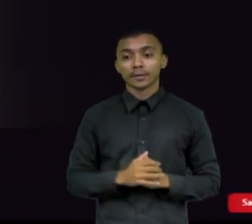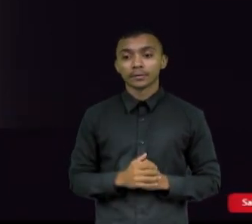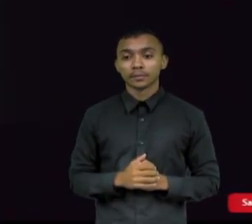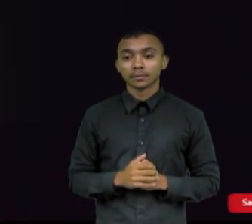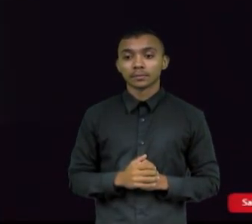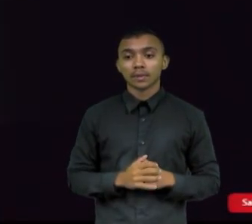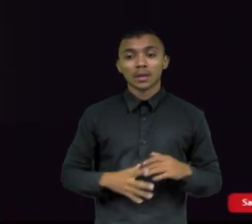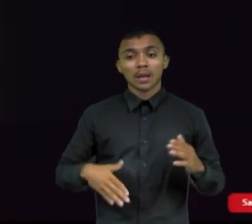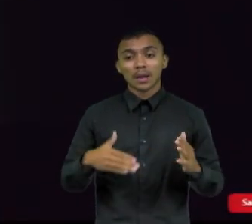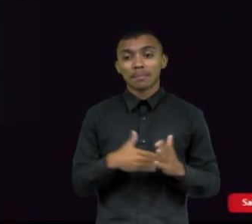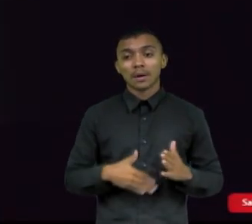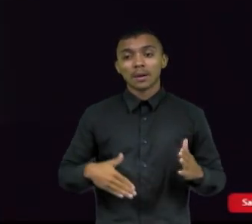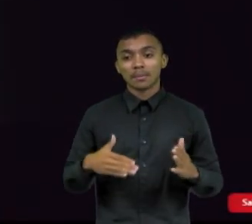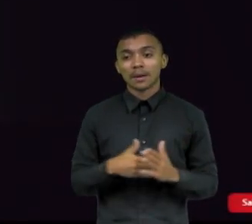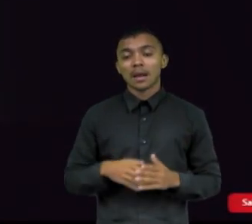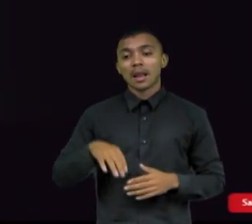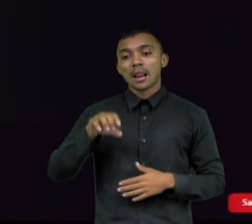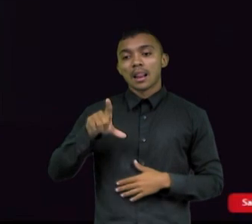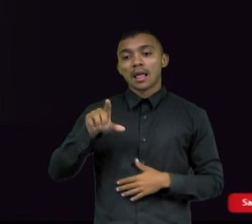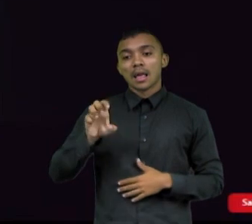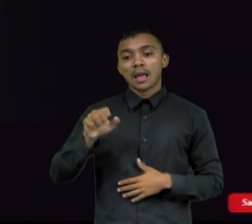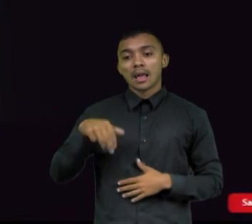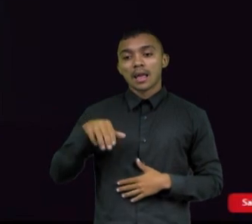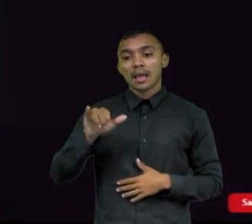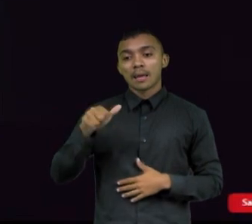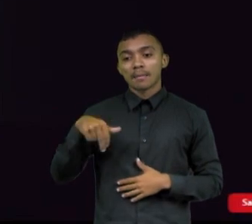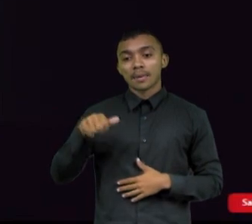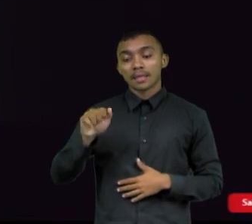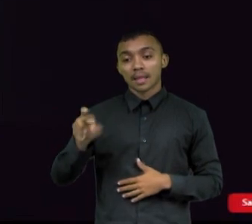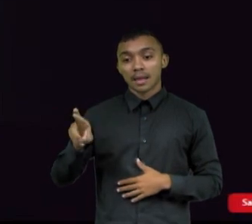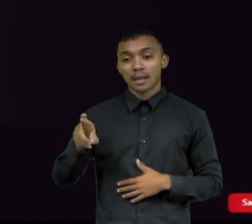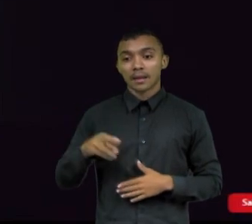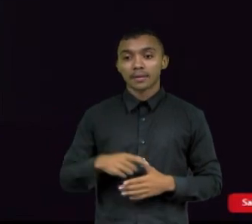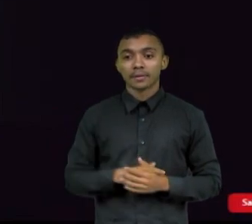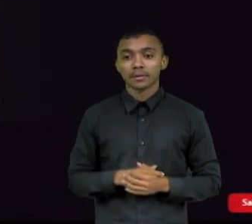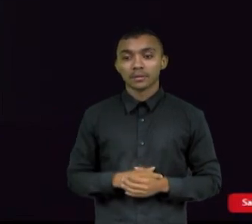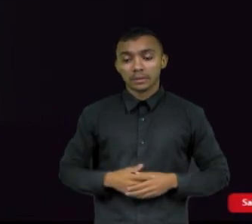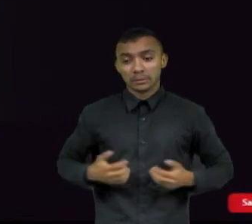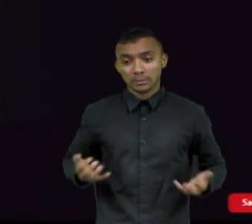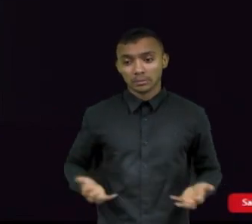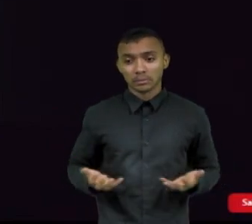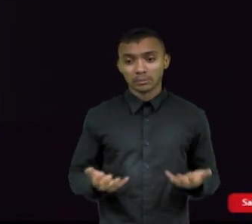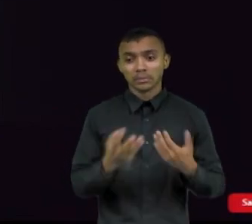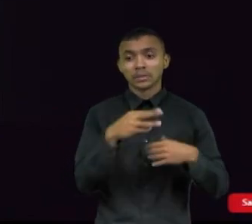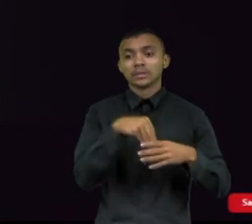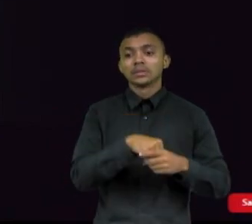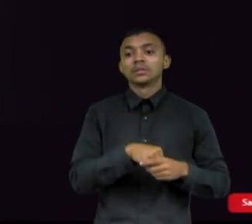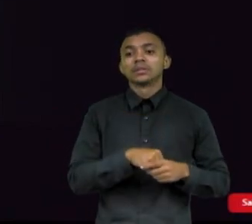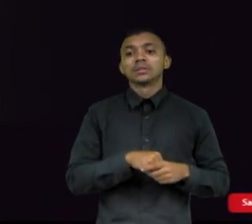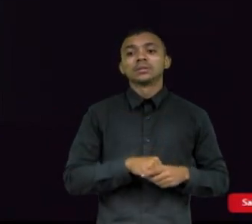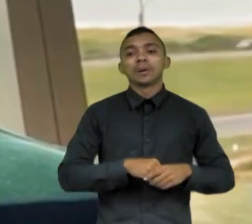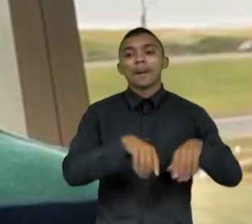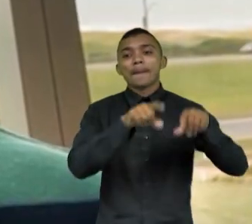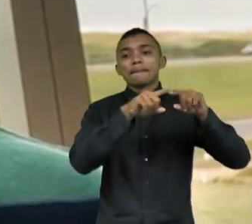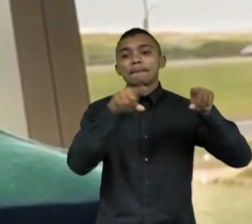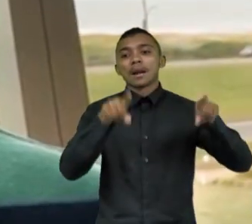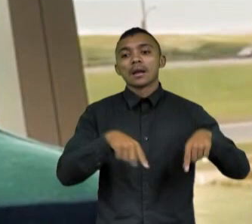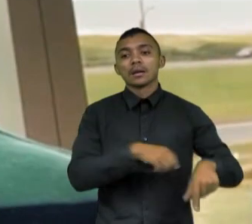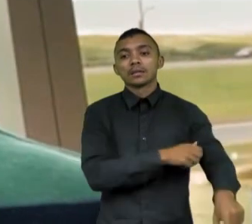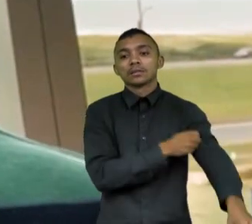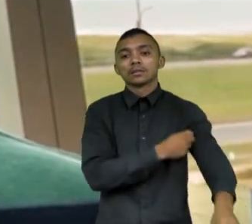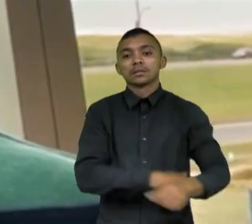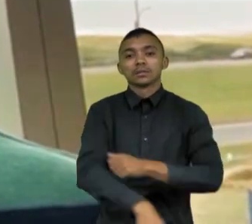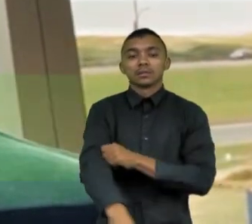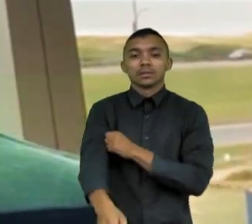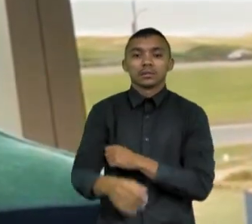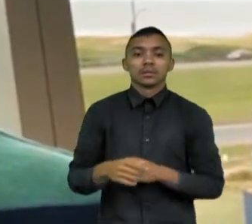a concessão de liminares, nos casos de judicialização e modificações na segmentação dos planos. Um dos